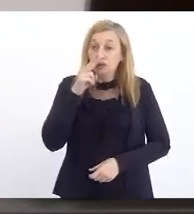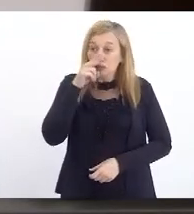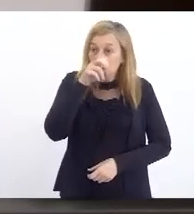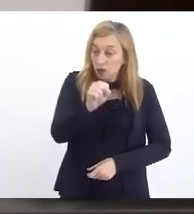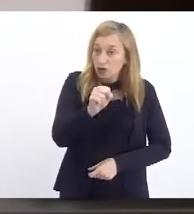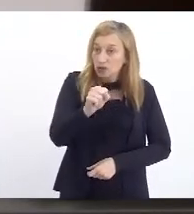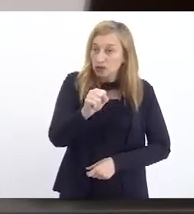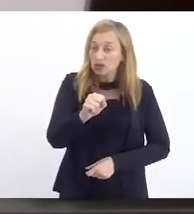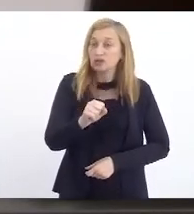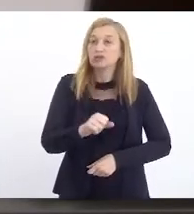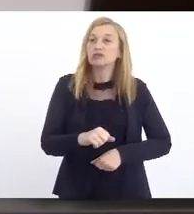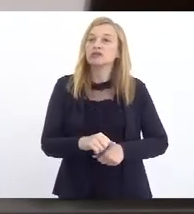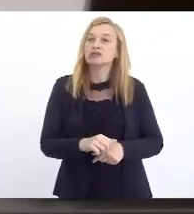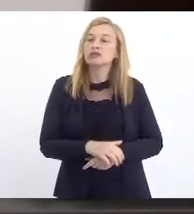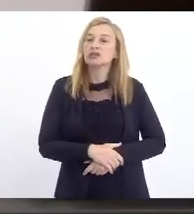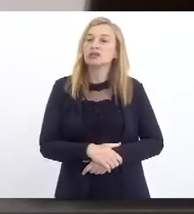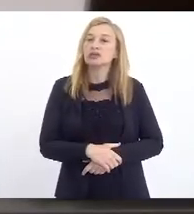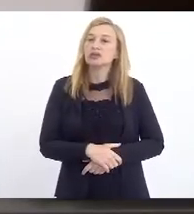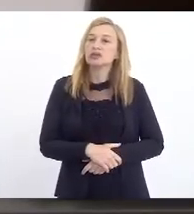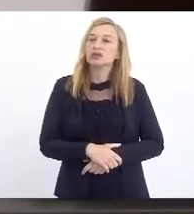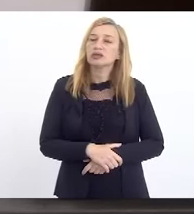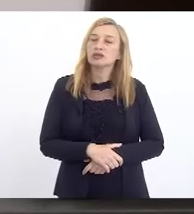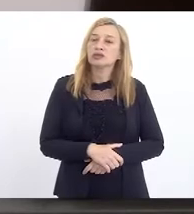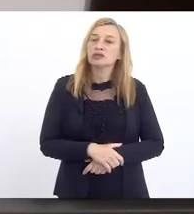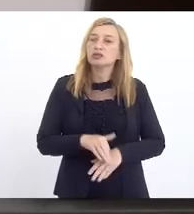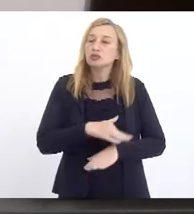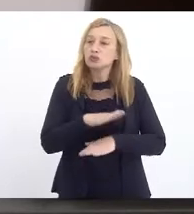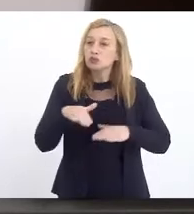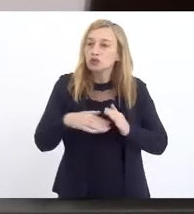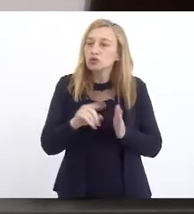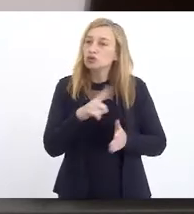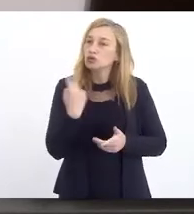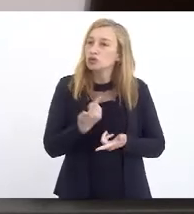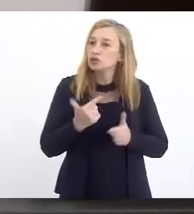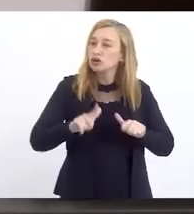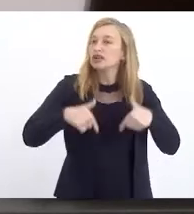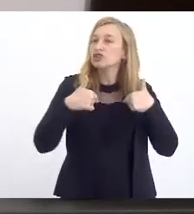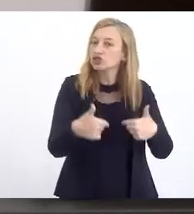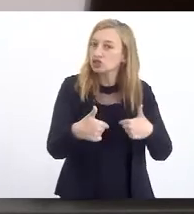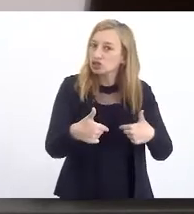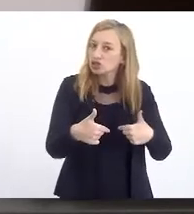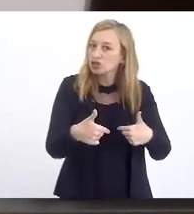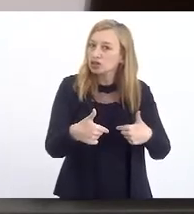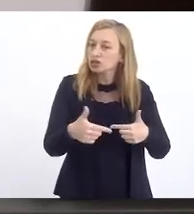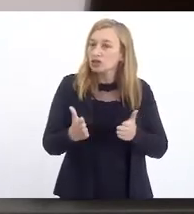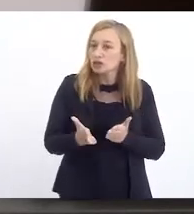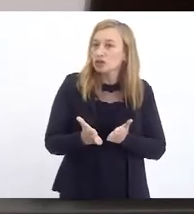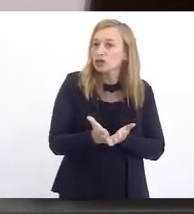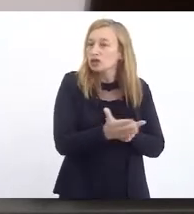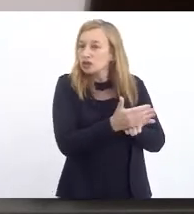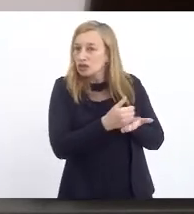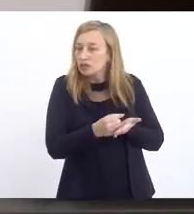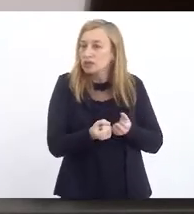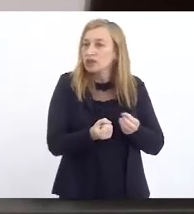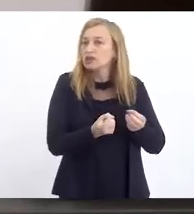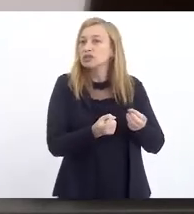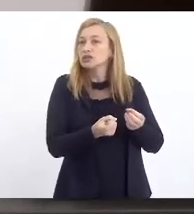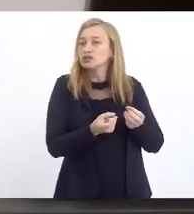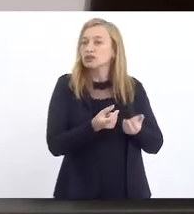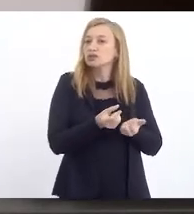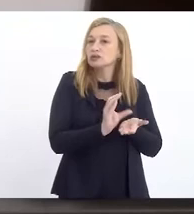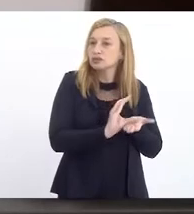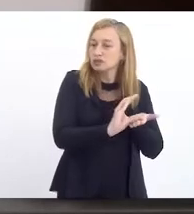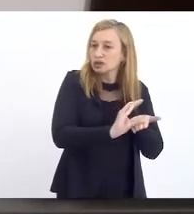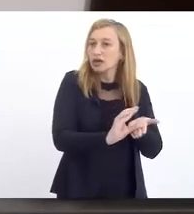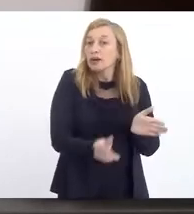do mandato, todas as anotações de indiciamento de recuperações de receita fazem